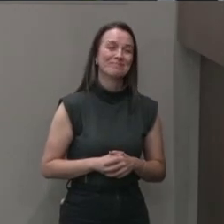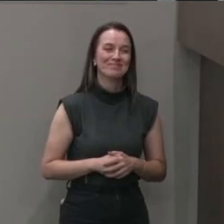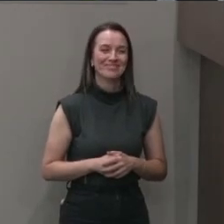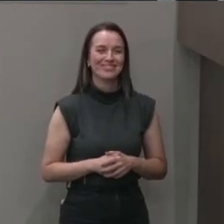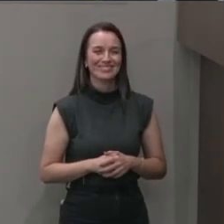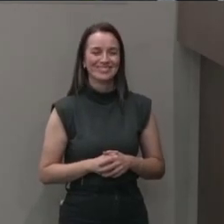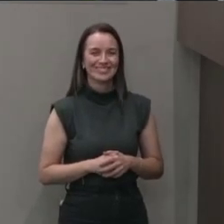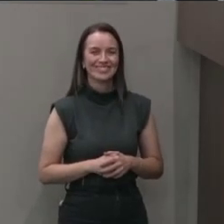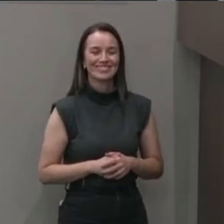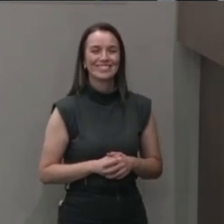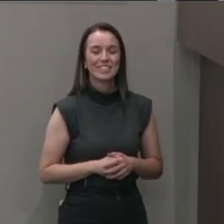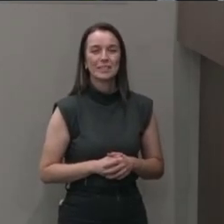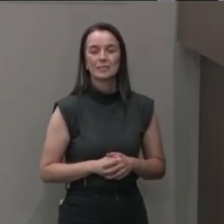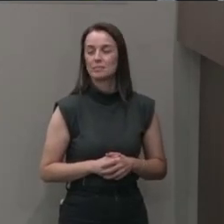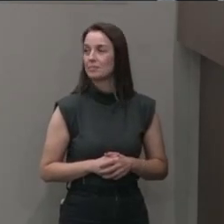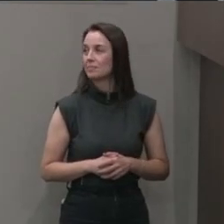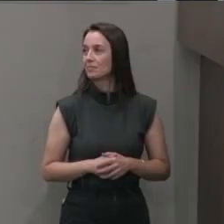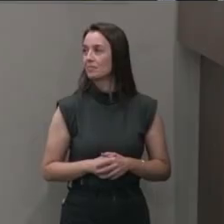Pessoal,